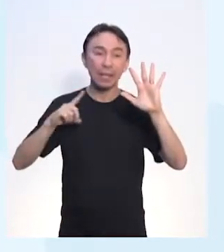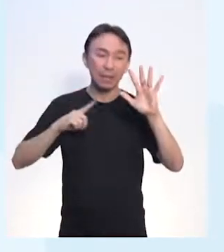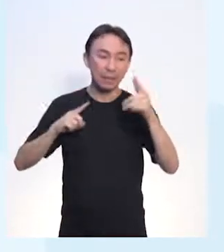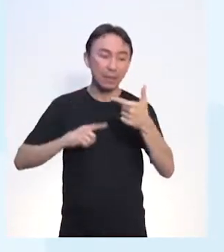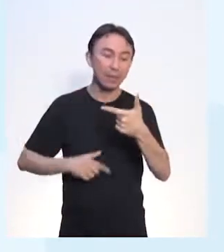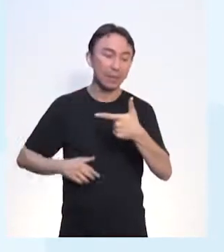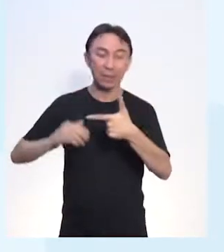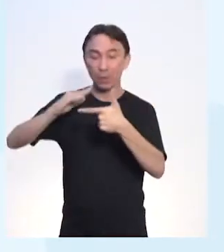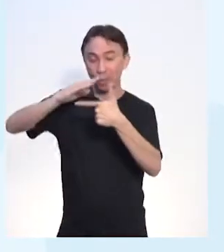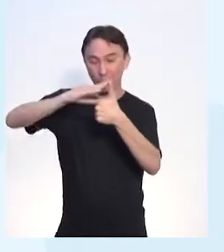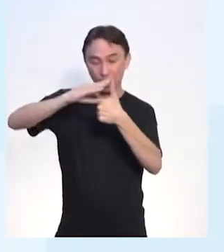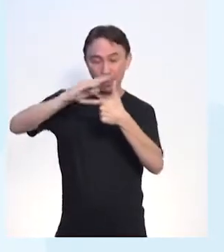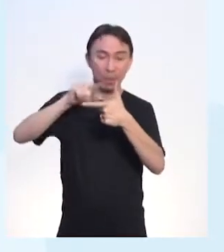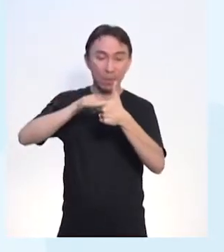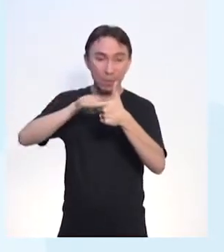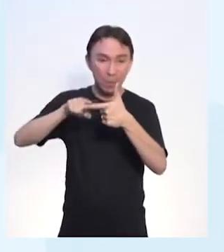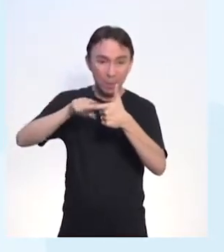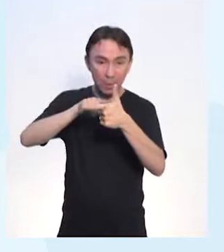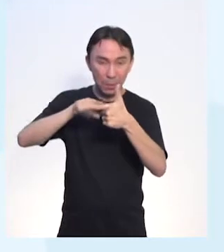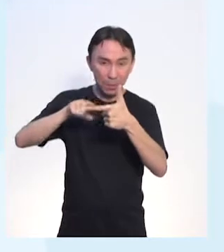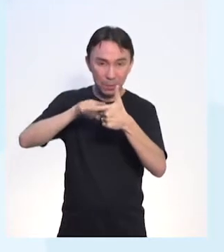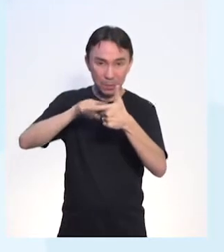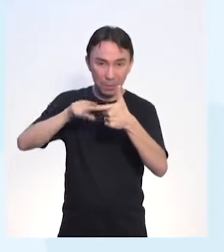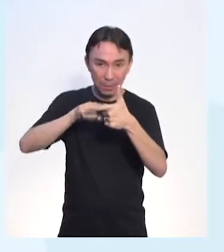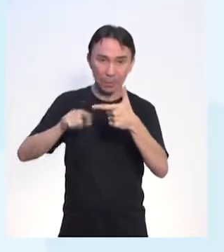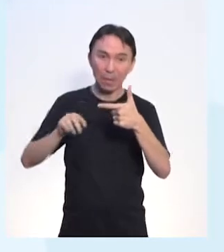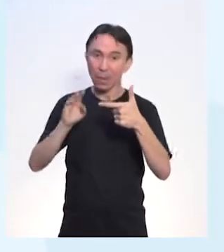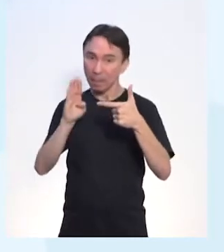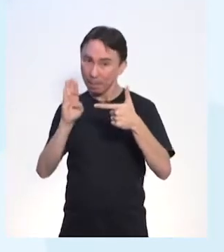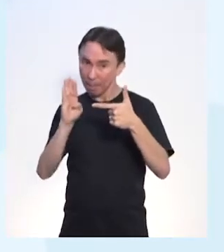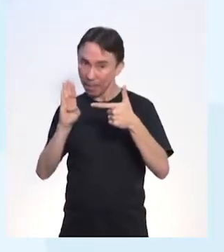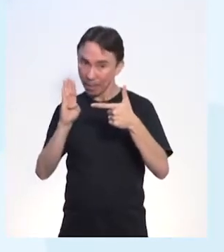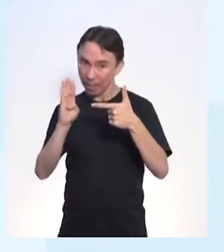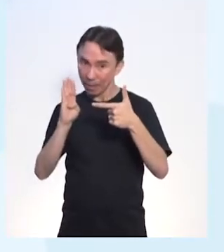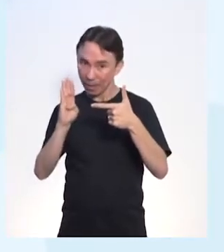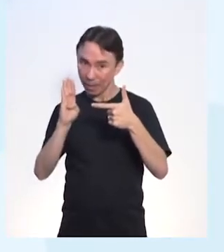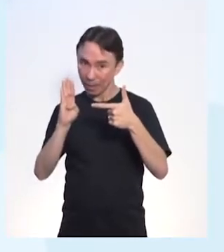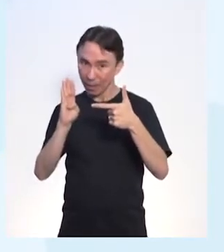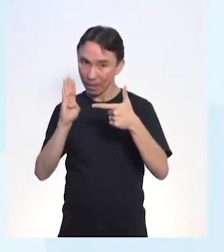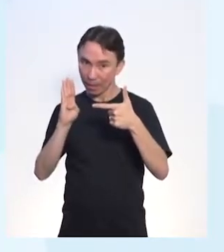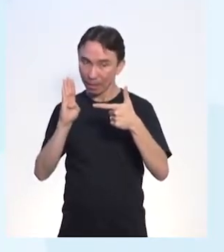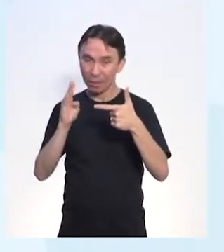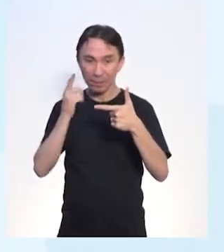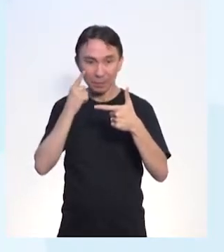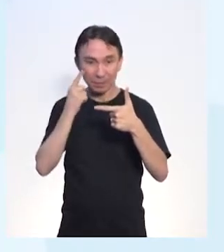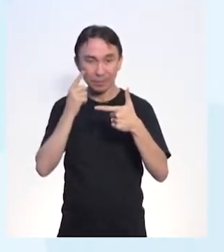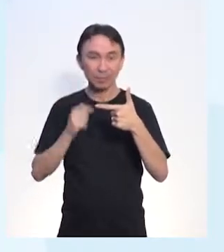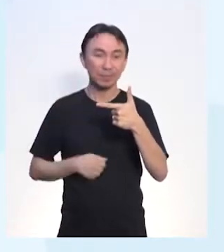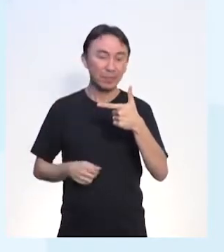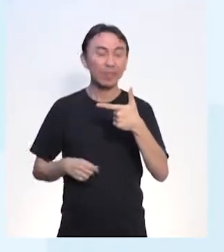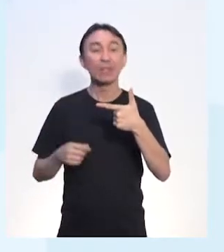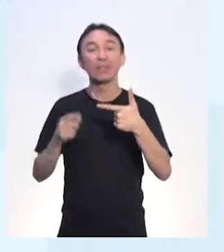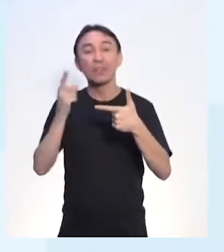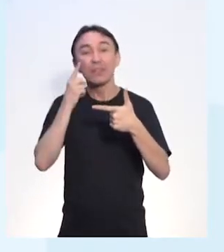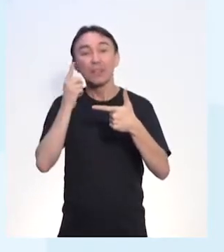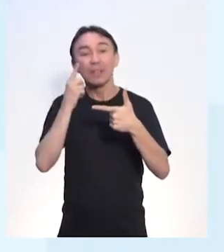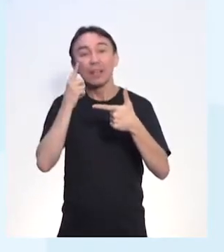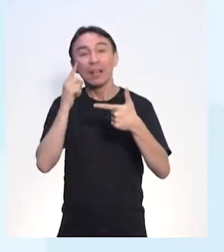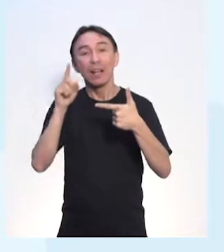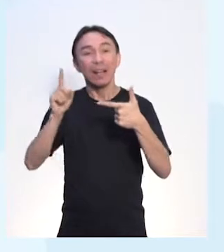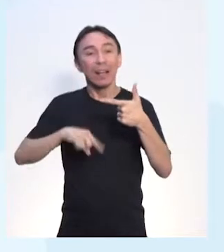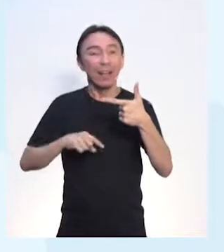hipotenusa. No azul escuro é B. Por isso que eu tenho A sobre B. E observe